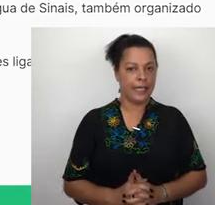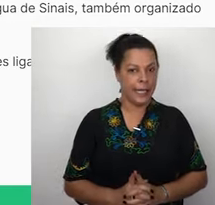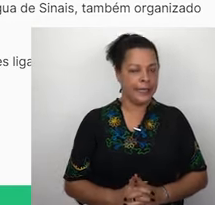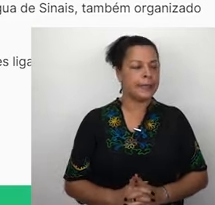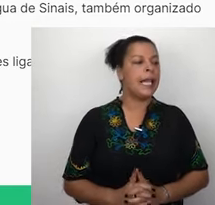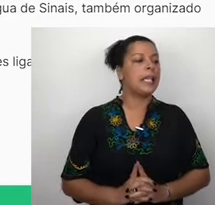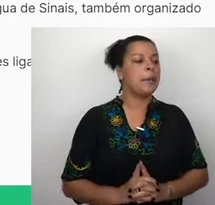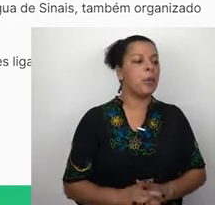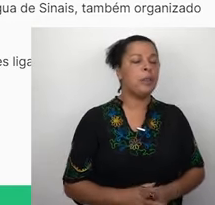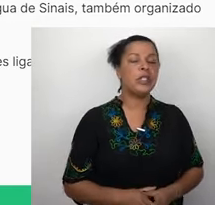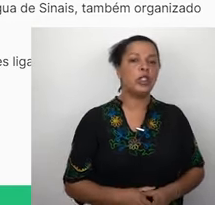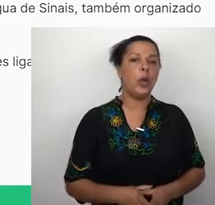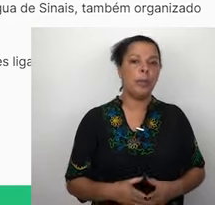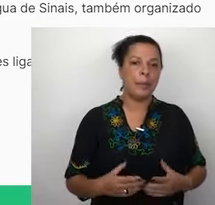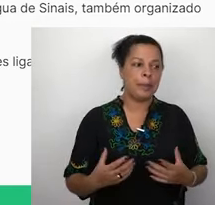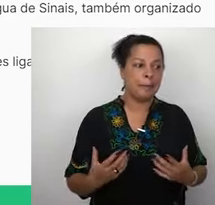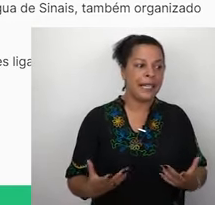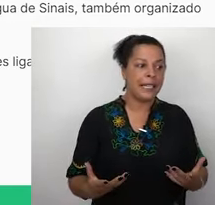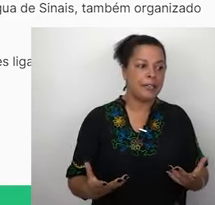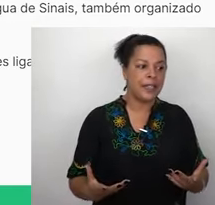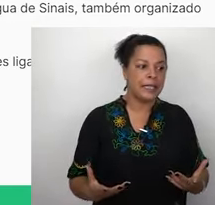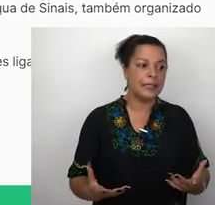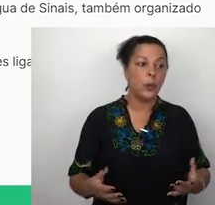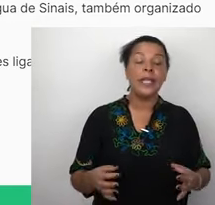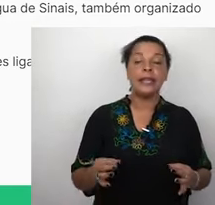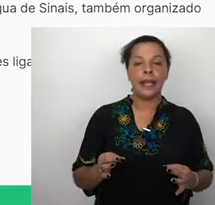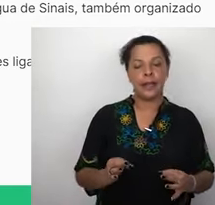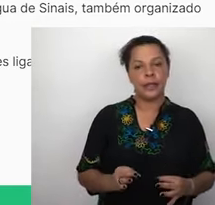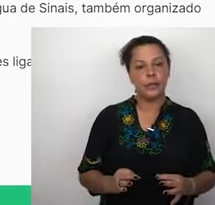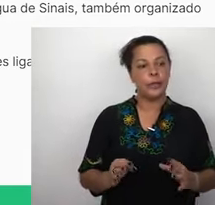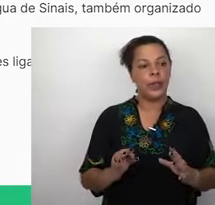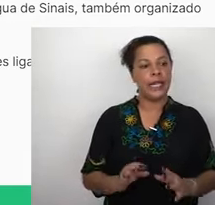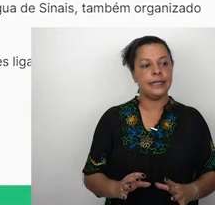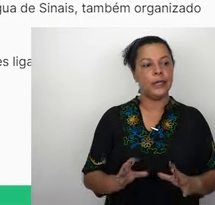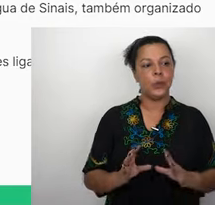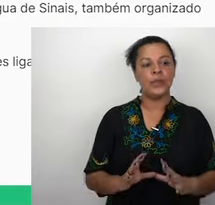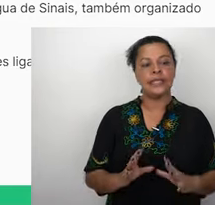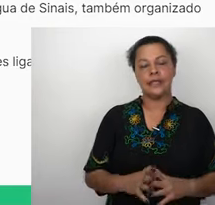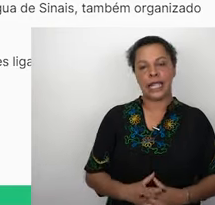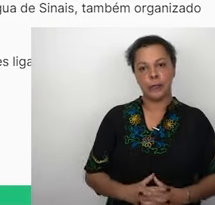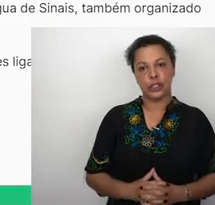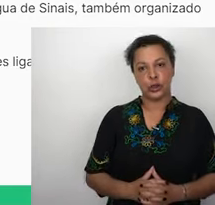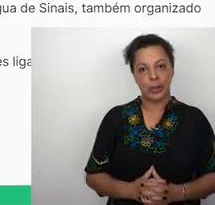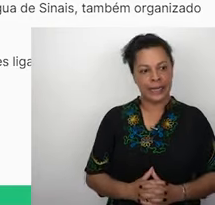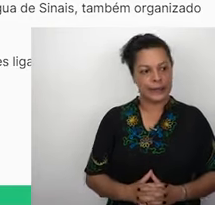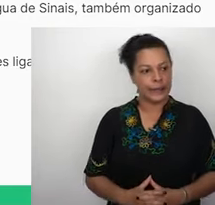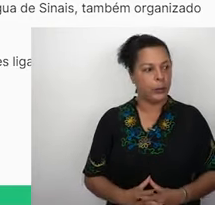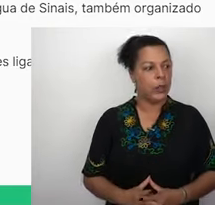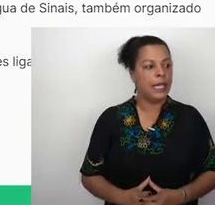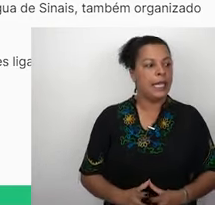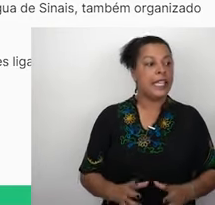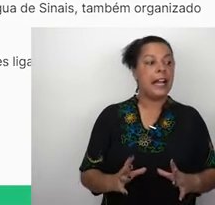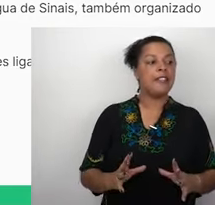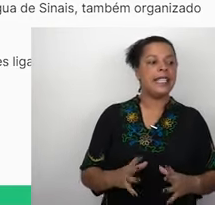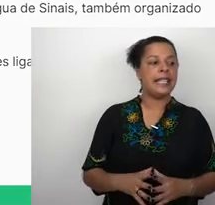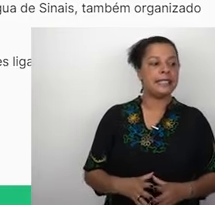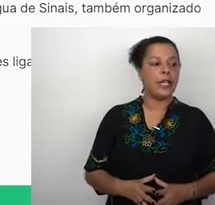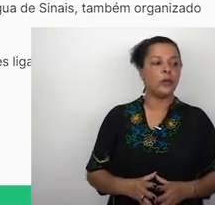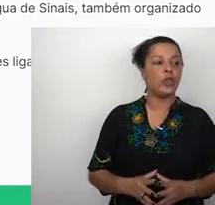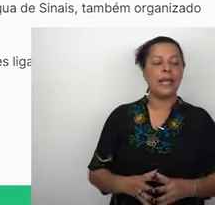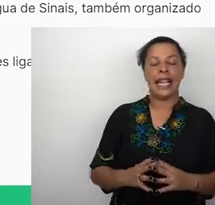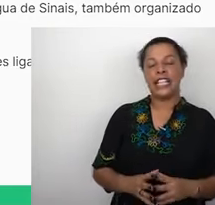organizado pela FENES, que propiciou pela primeira vez o intercâmbio entre alguns intérpretes do Brasil e